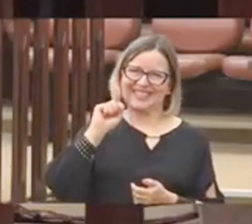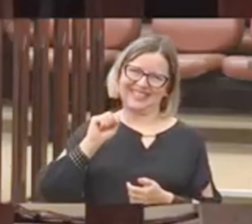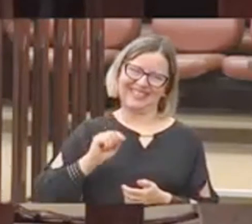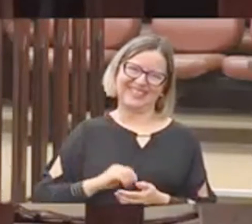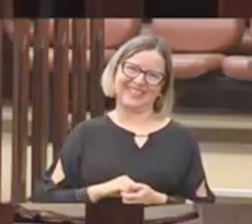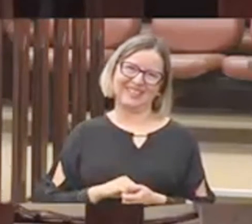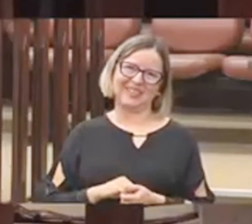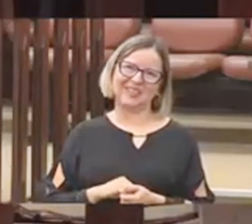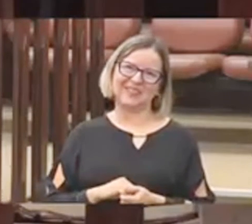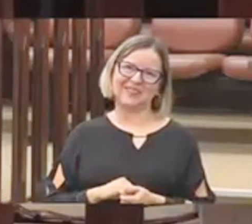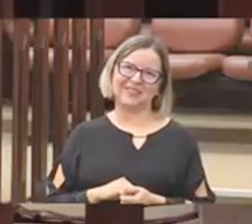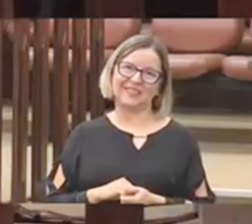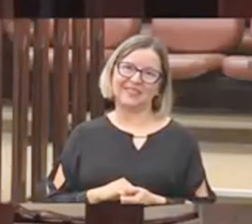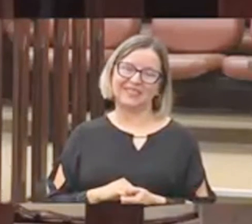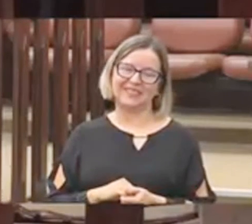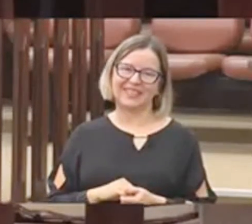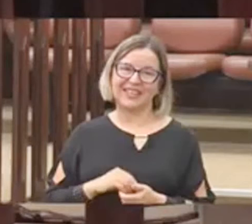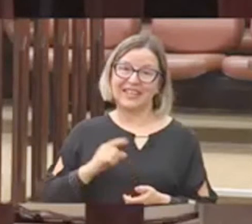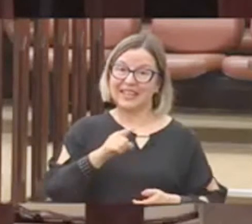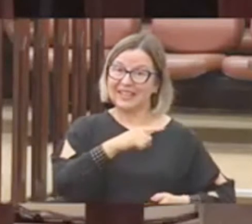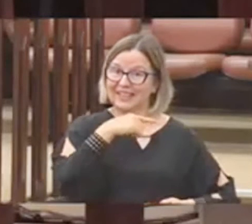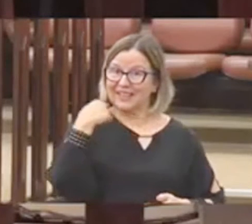Nós precisamos disso aqui.